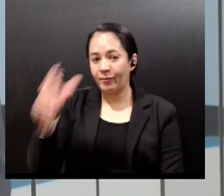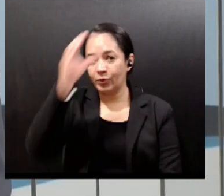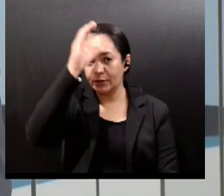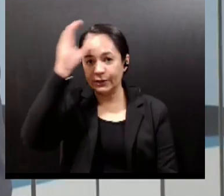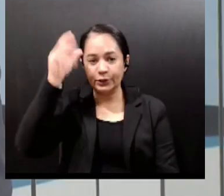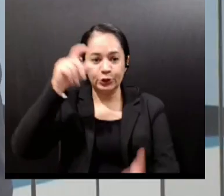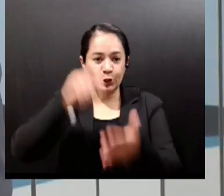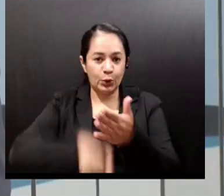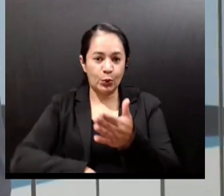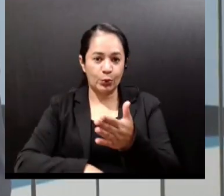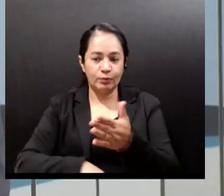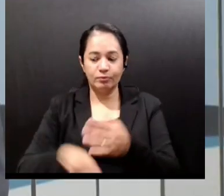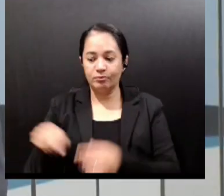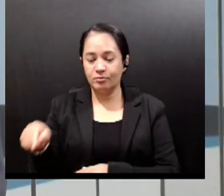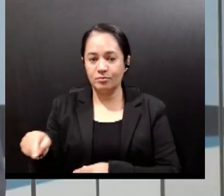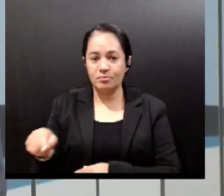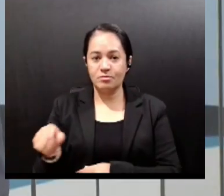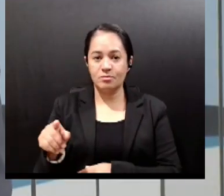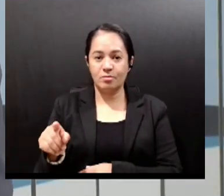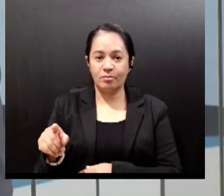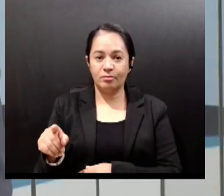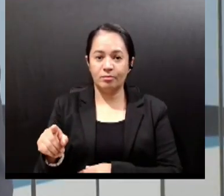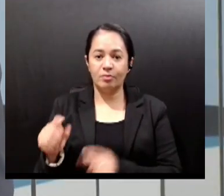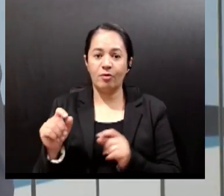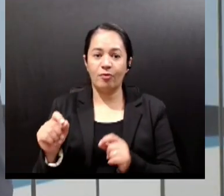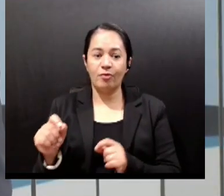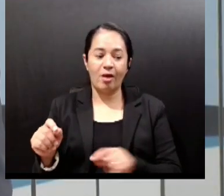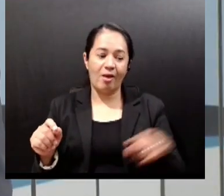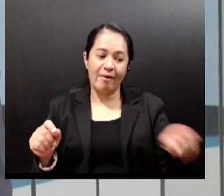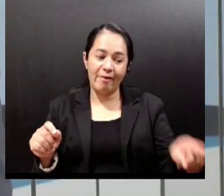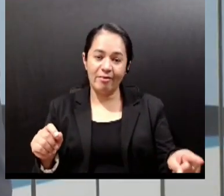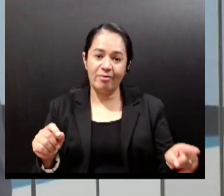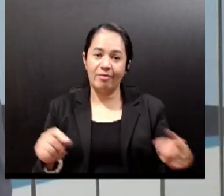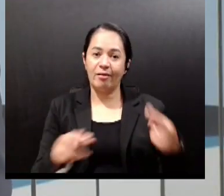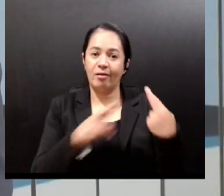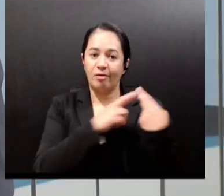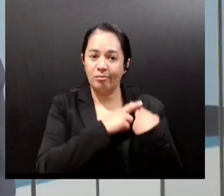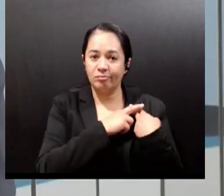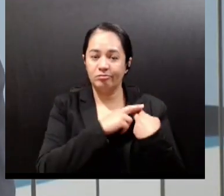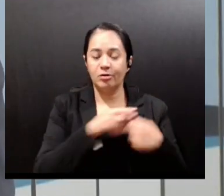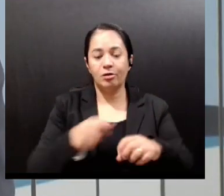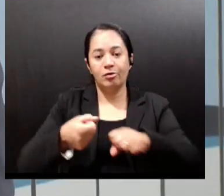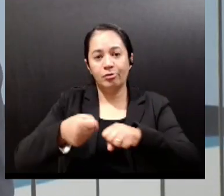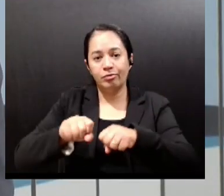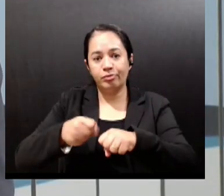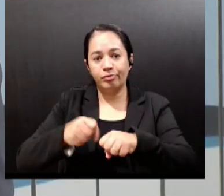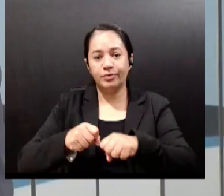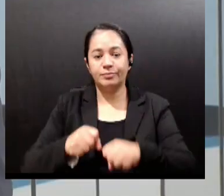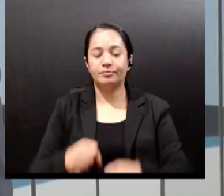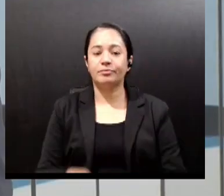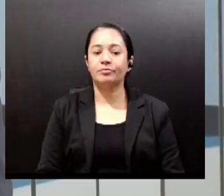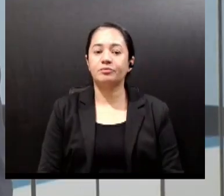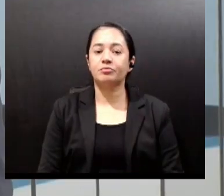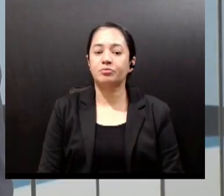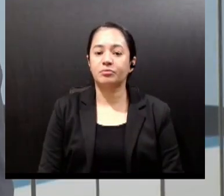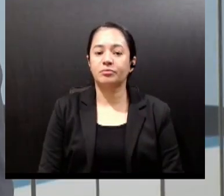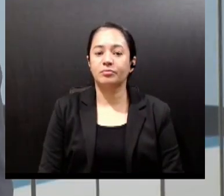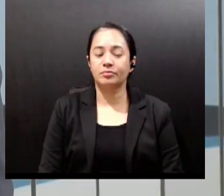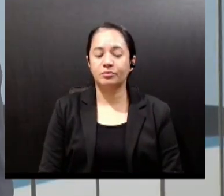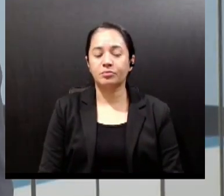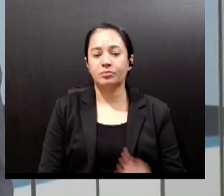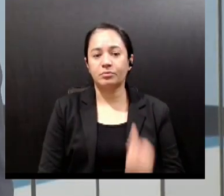está subordinado, na verdade, àquela pessoa que está pilotando a motocicleta. E esse é aquele ponto que nós já falamos